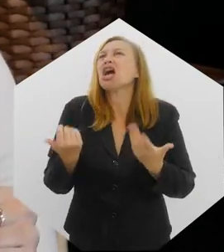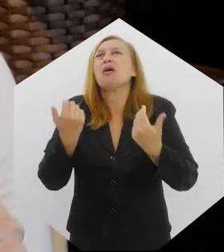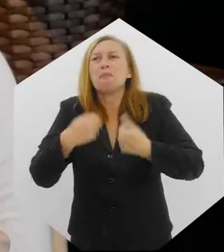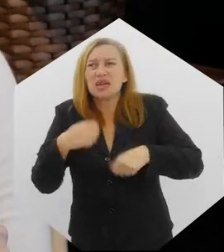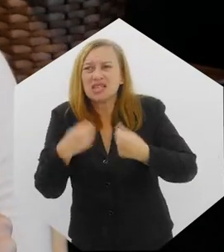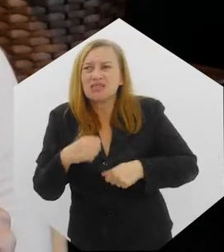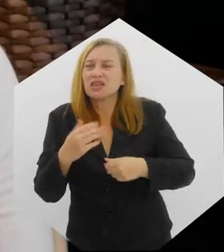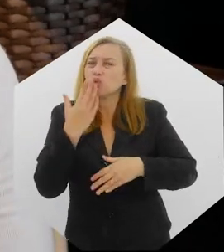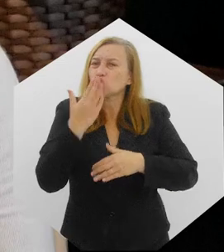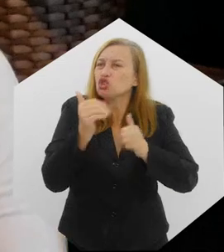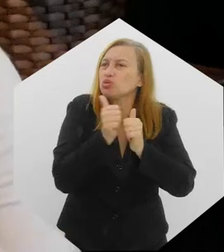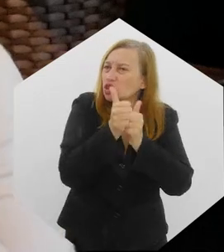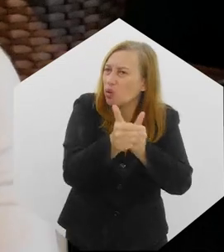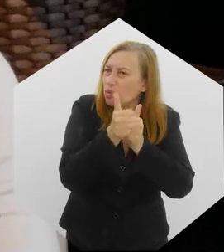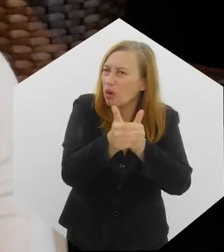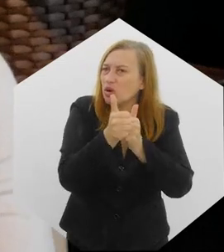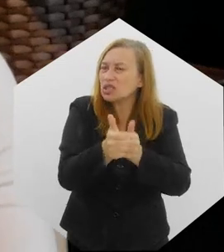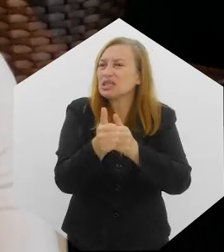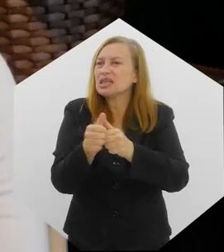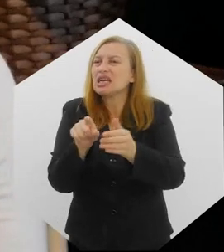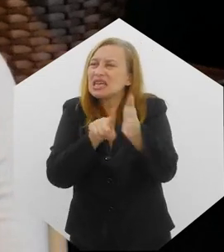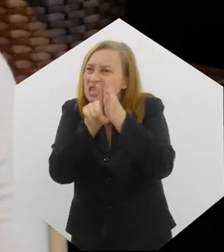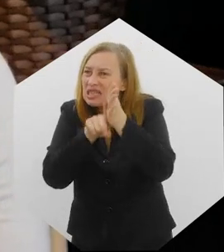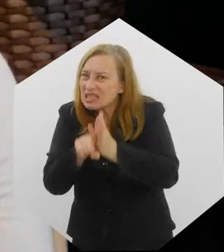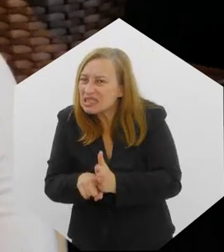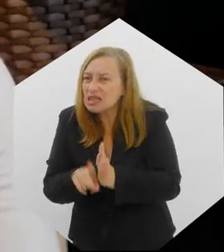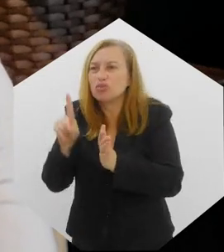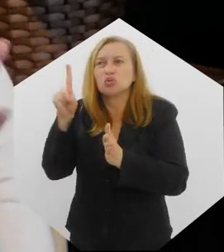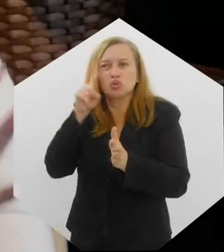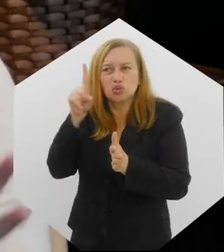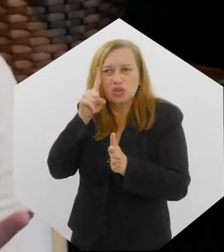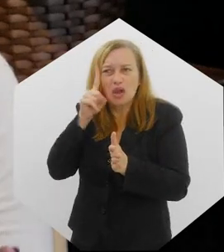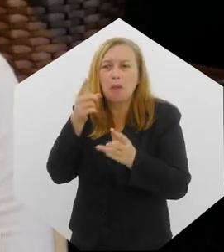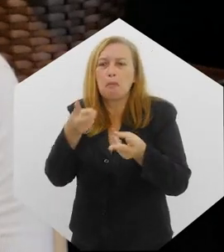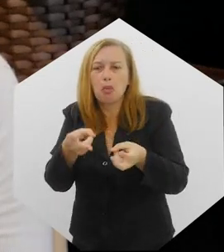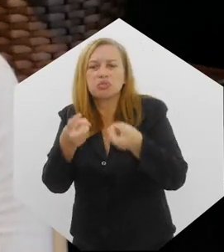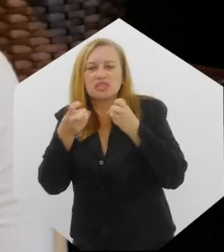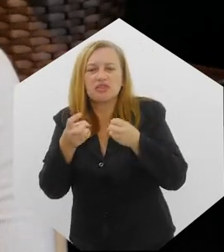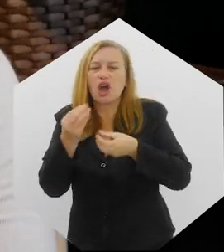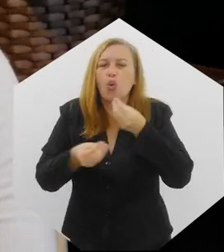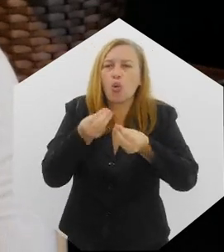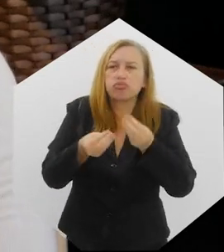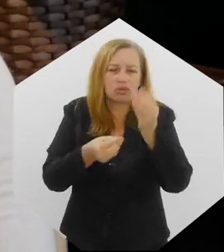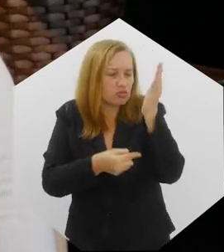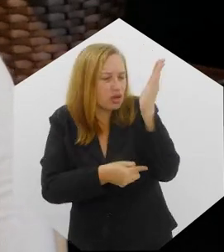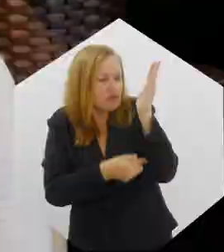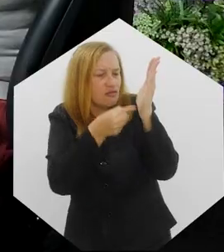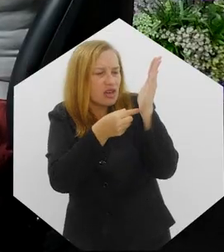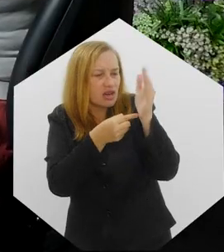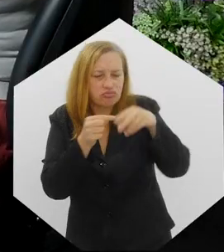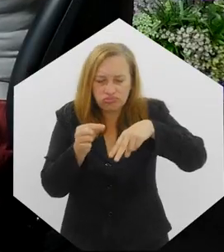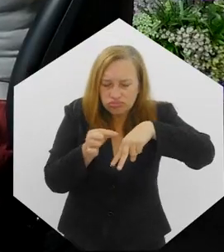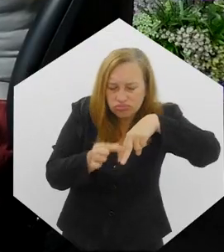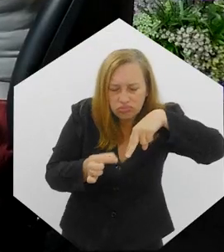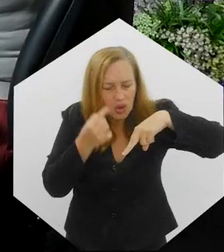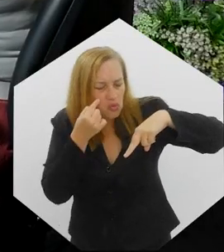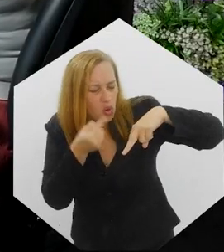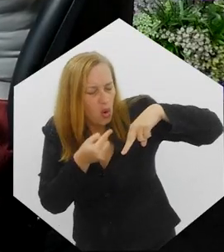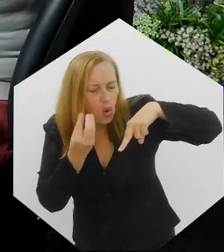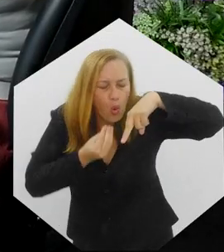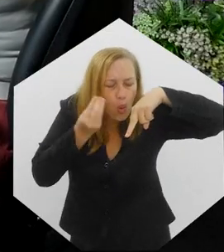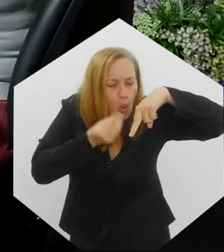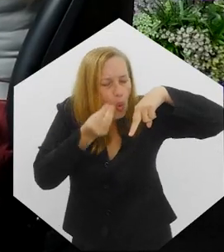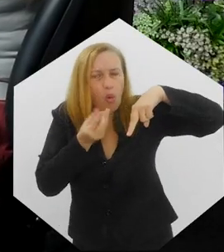varize. É preciso fazer algum tipo de acompanhamento, exames periódicos para verificar como é que estão essas veias,